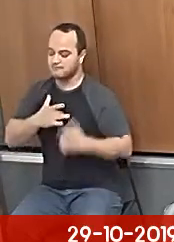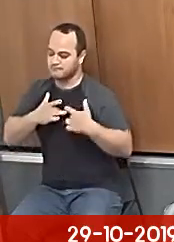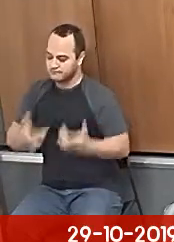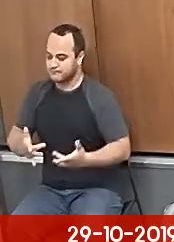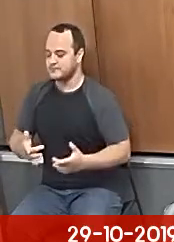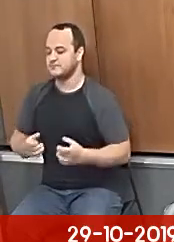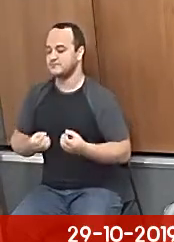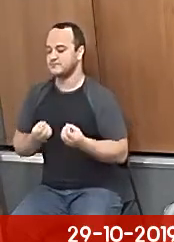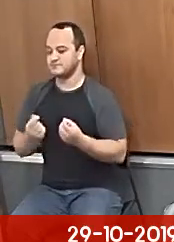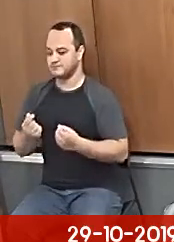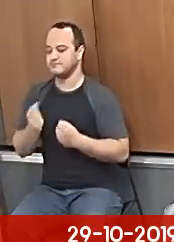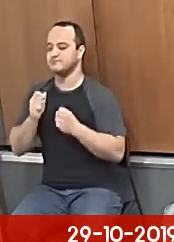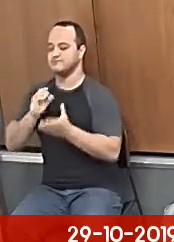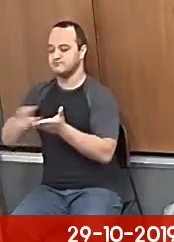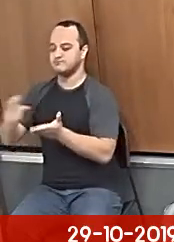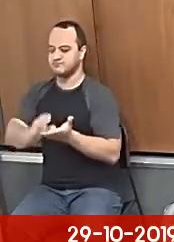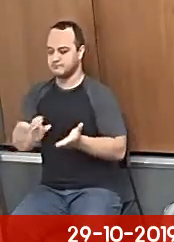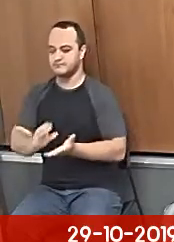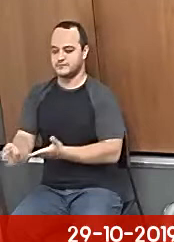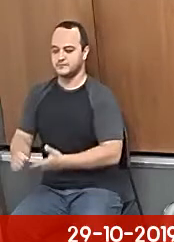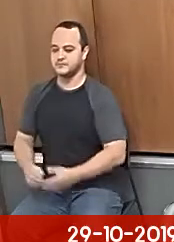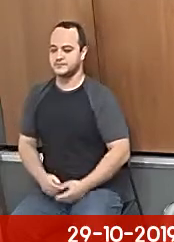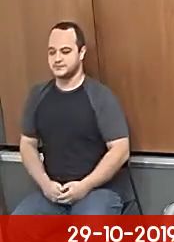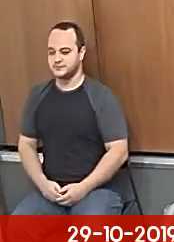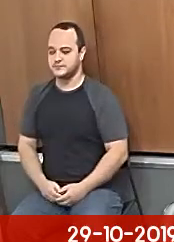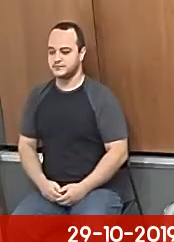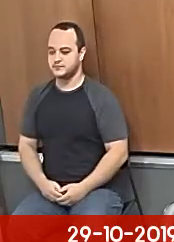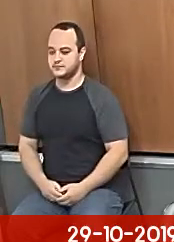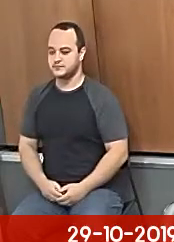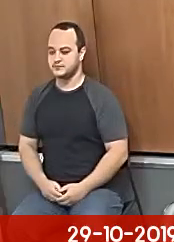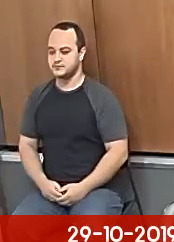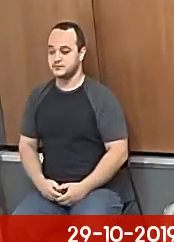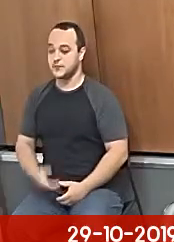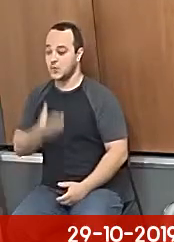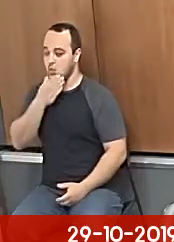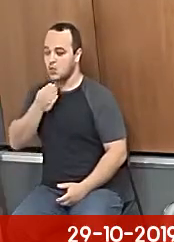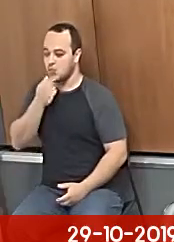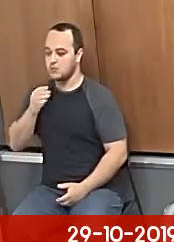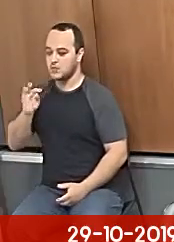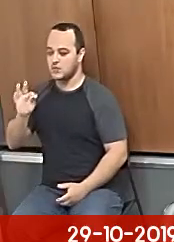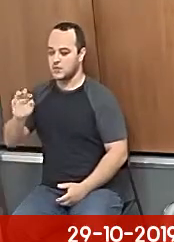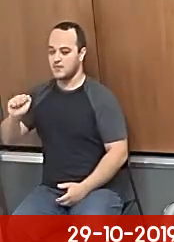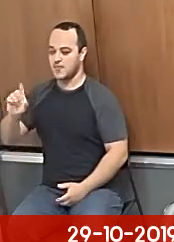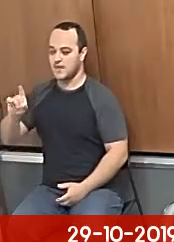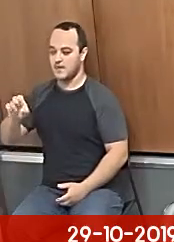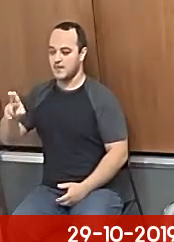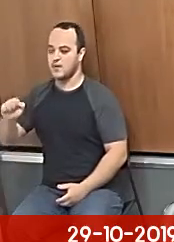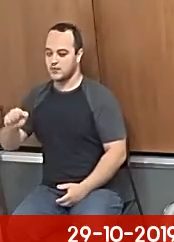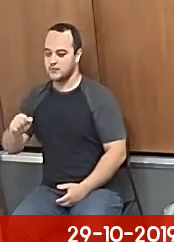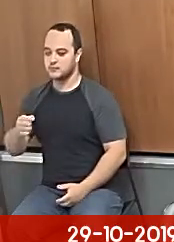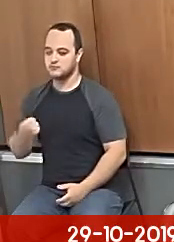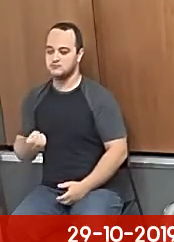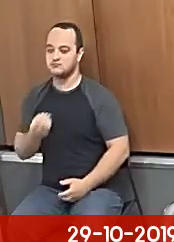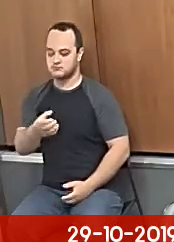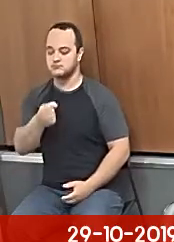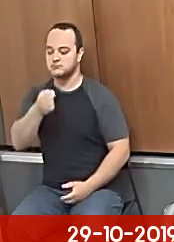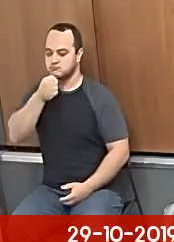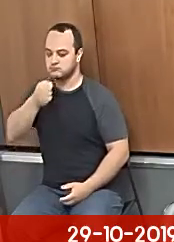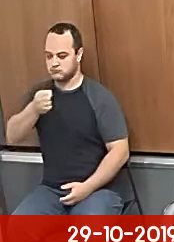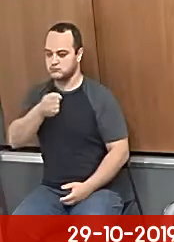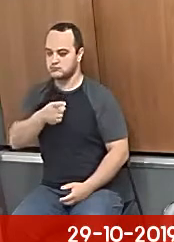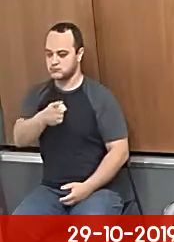Eu poderia... Tadeu Augusto Santos Mitraldi, presidente da Associação Mineira de Desporto para Amputados. Teve com a palavra. Pois não.